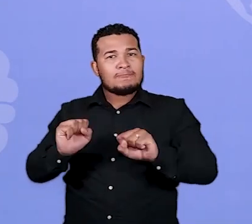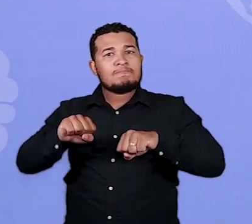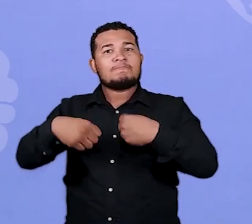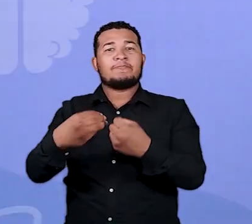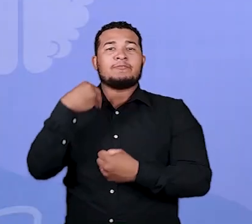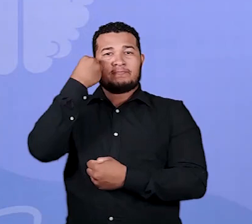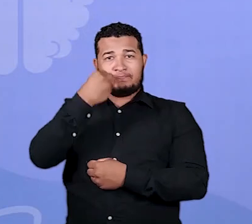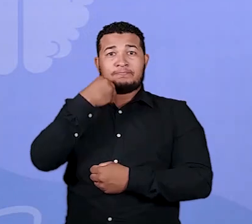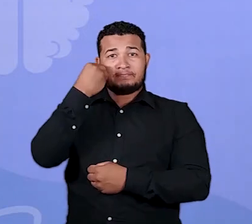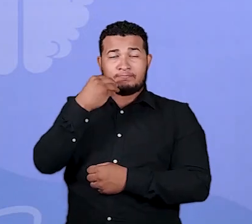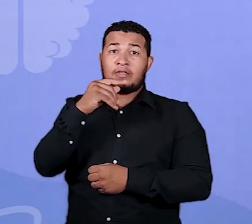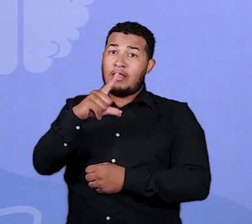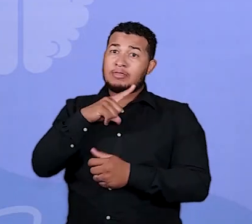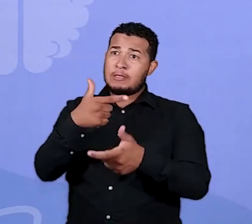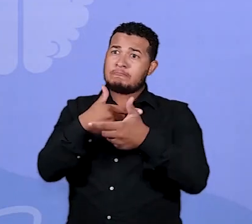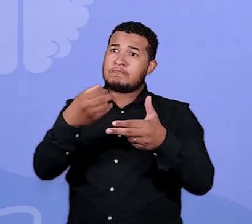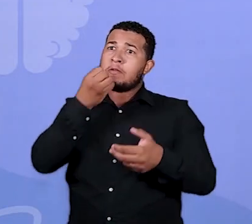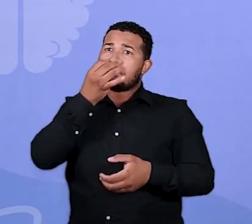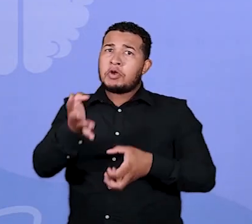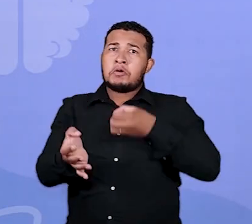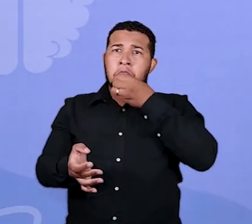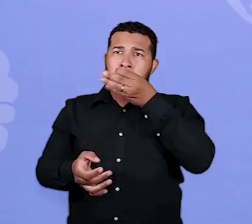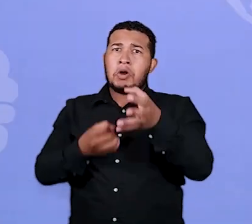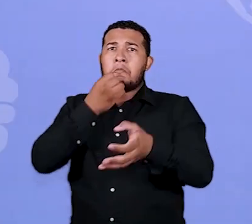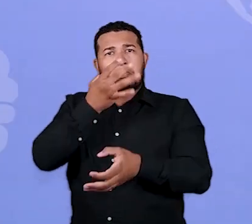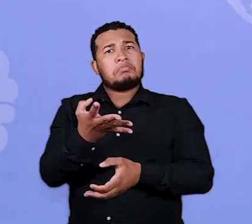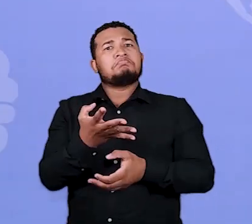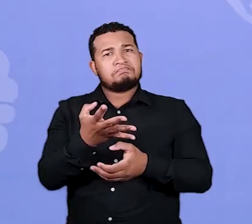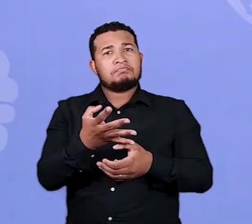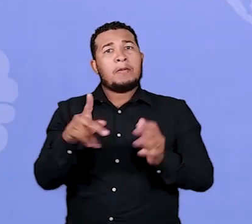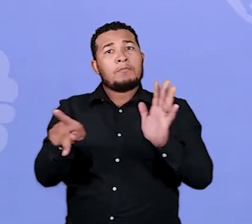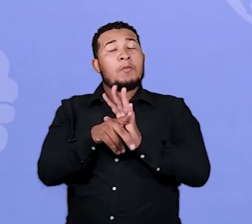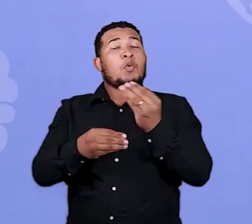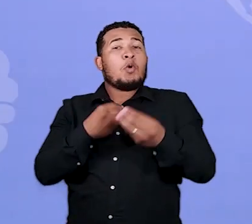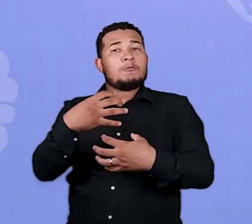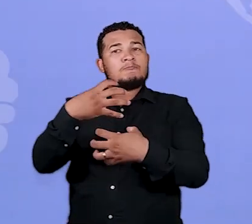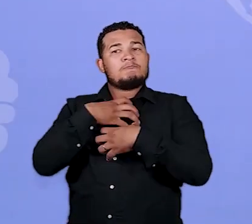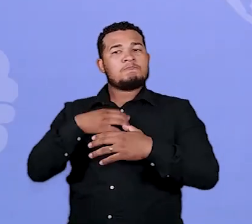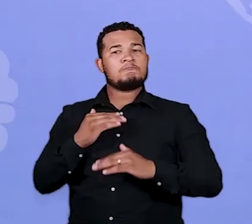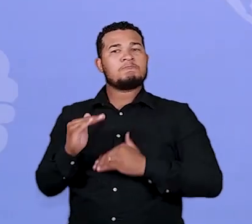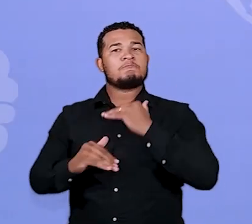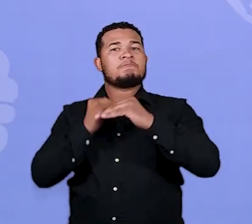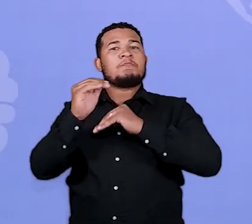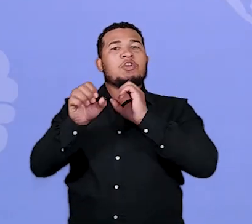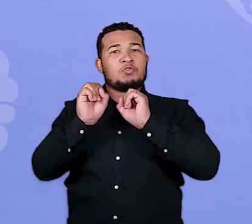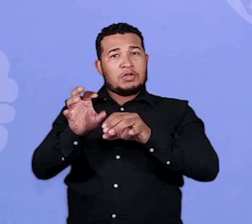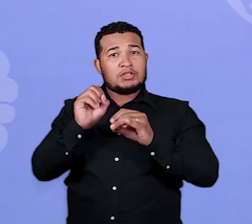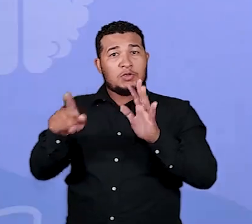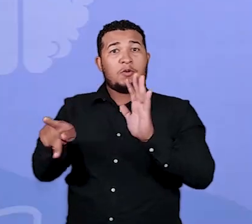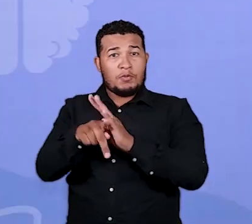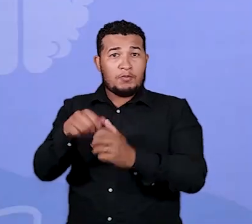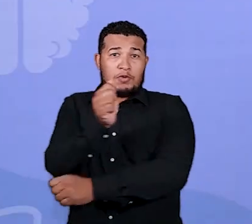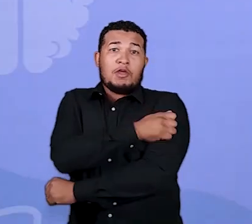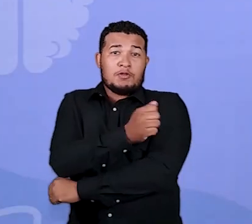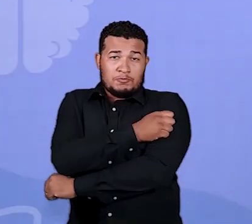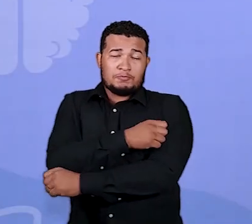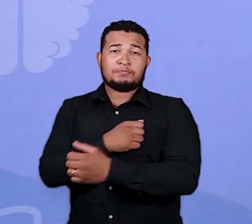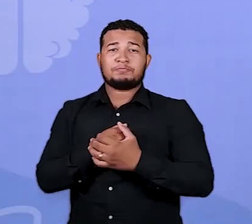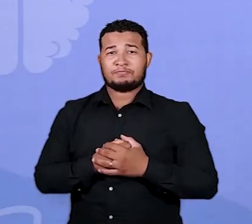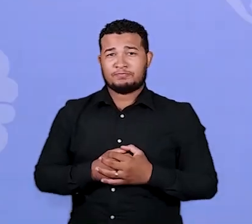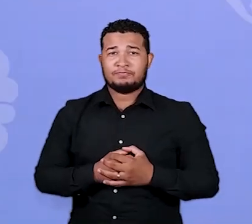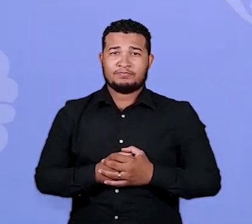da sua vivência. E isso tem trago benefícios maravilhosos acerca do desenvolvimento educacional dos alunos e